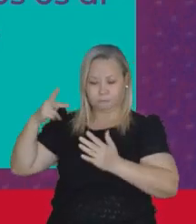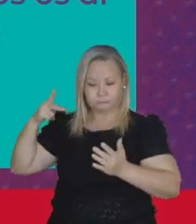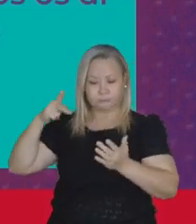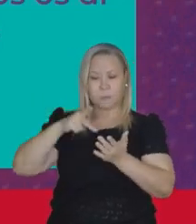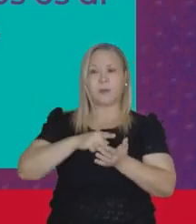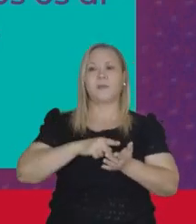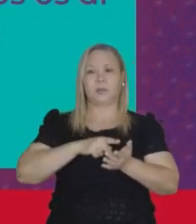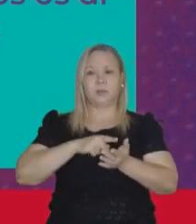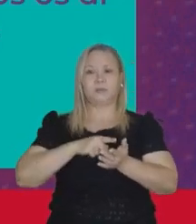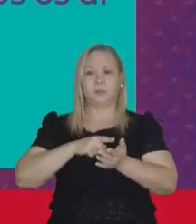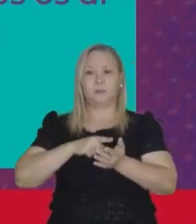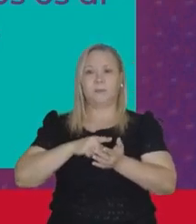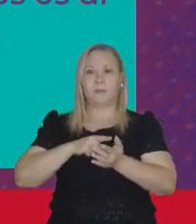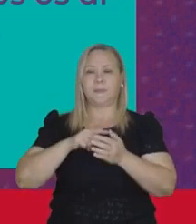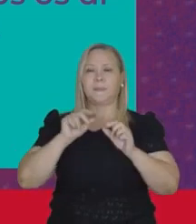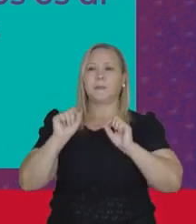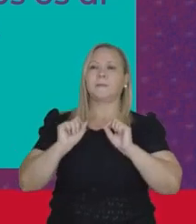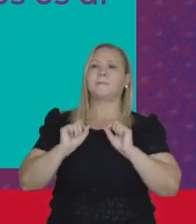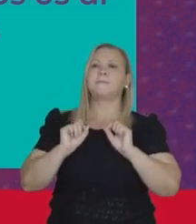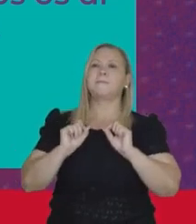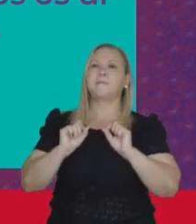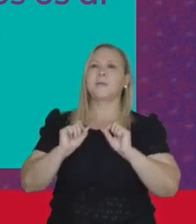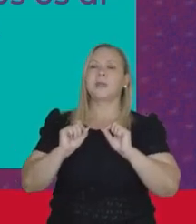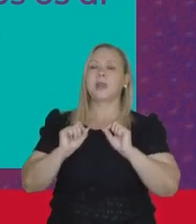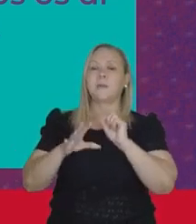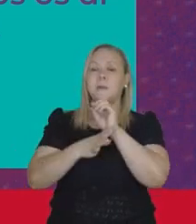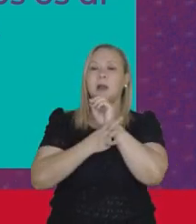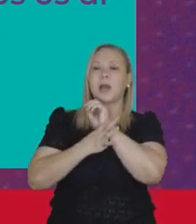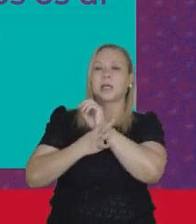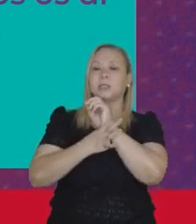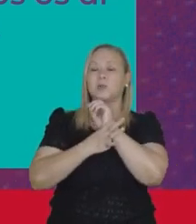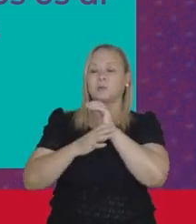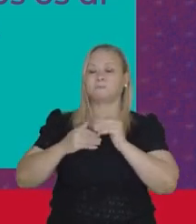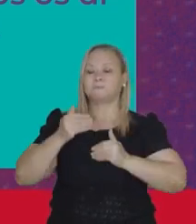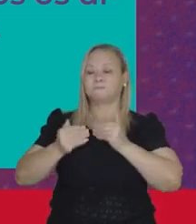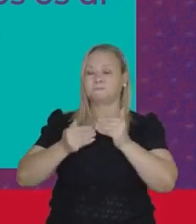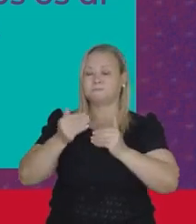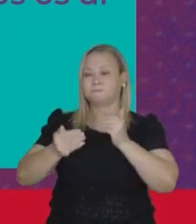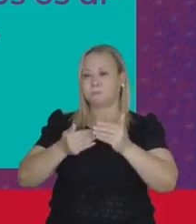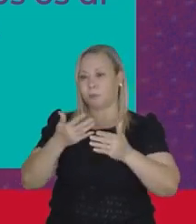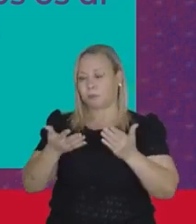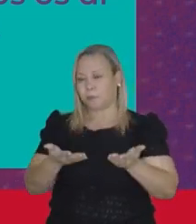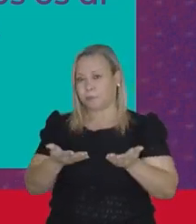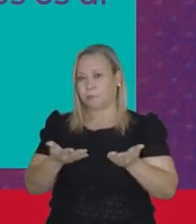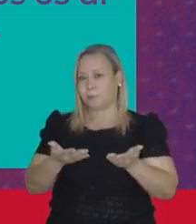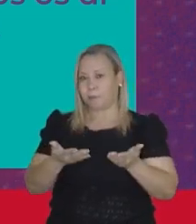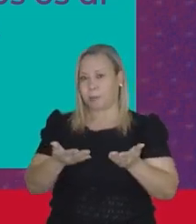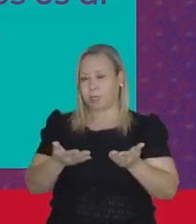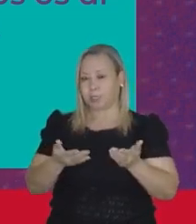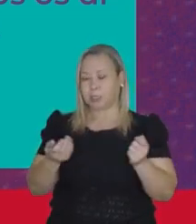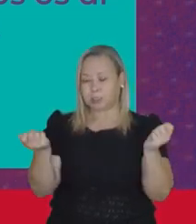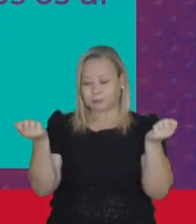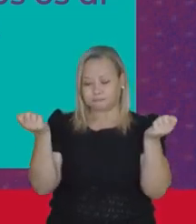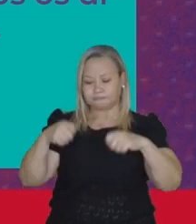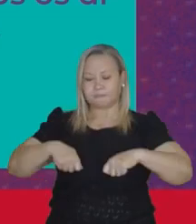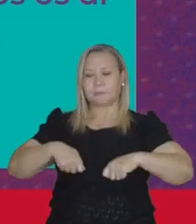efetivas para assegurar o desenvolvimento das